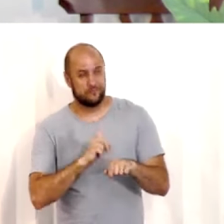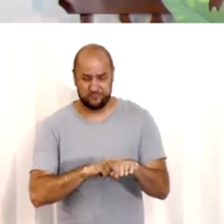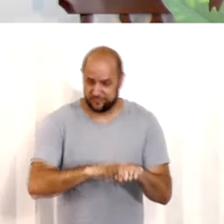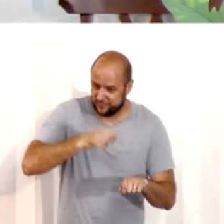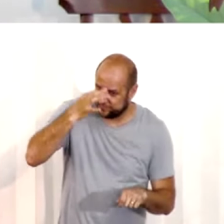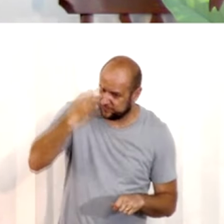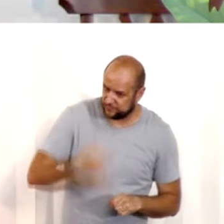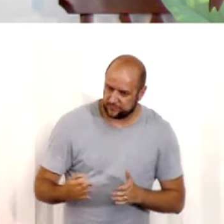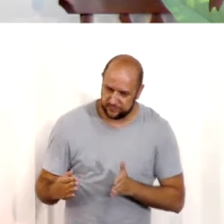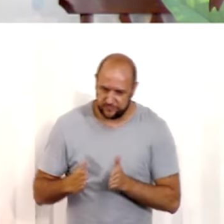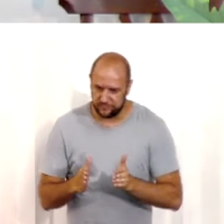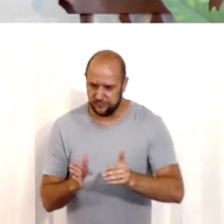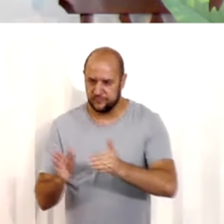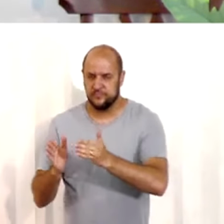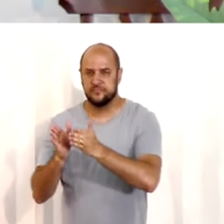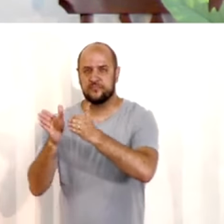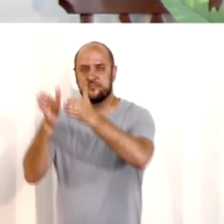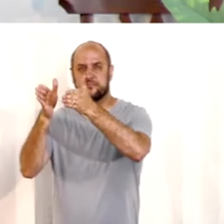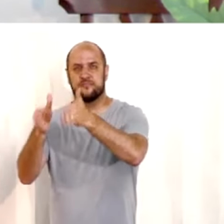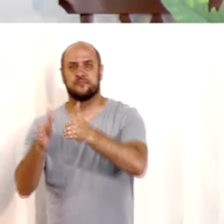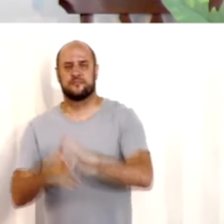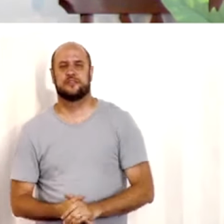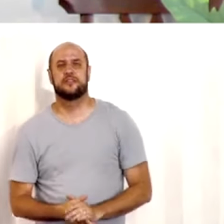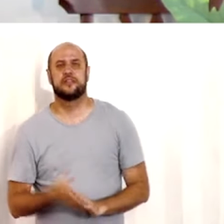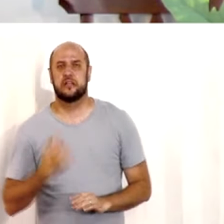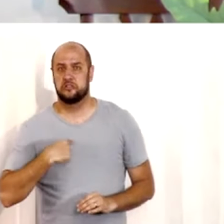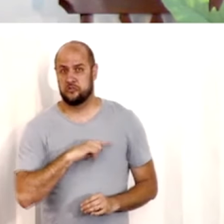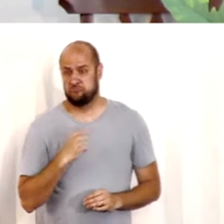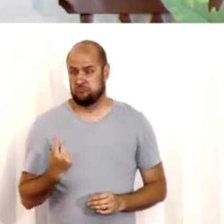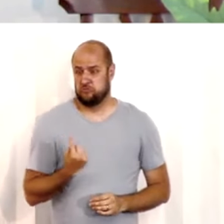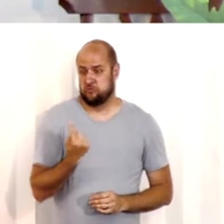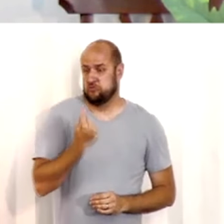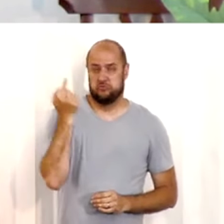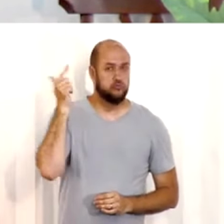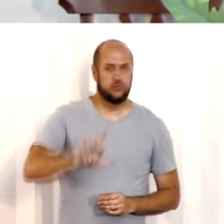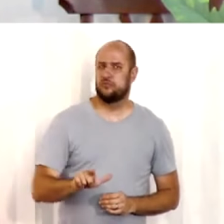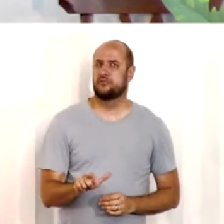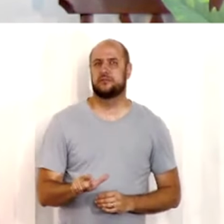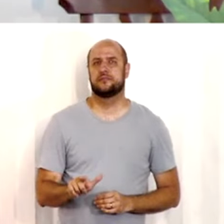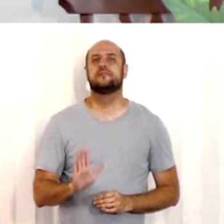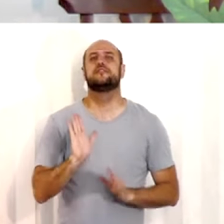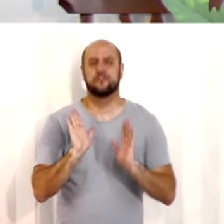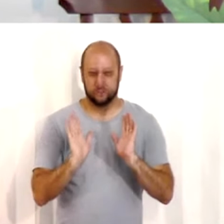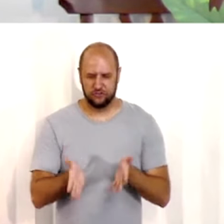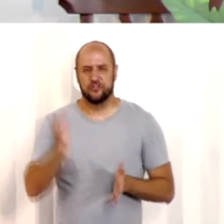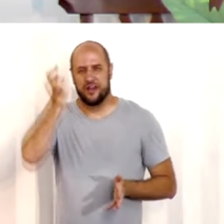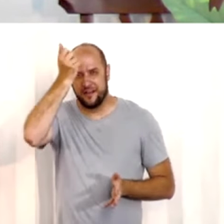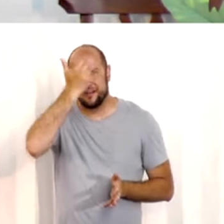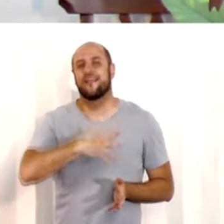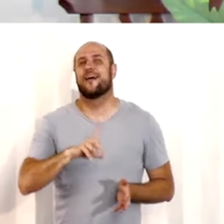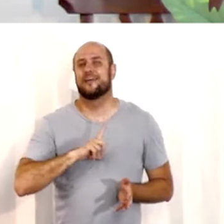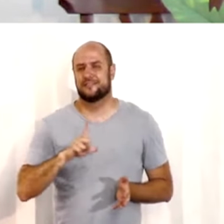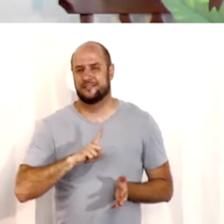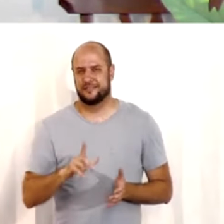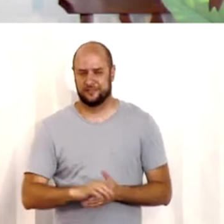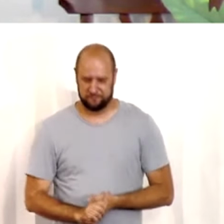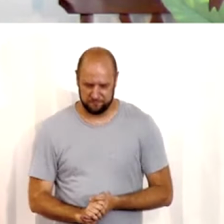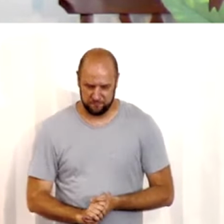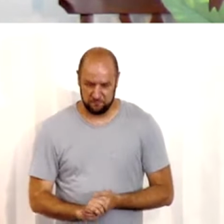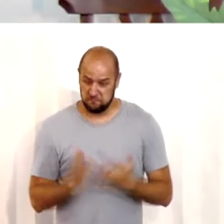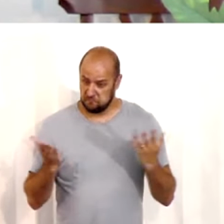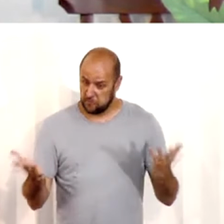dessa caminhada que nós não conseguiríamos prosseguir um passo a mais, não fosse a graça. Então, quando olha-se para um texto como